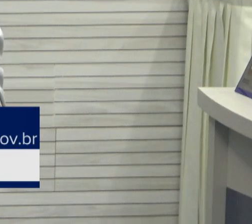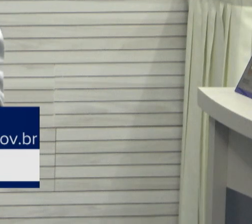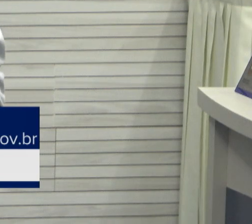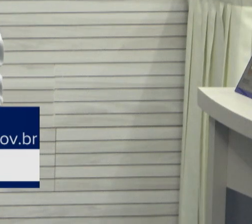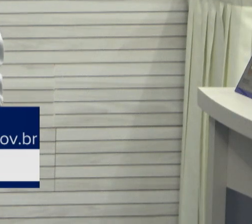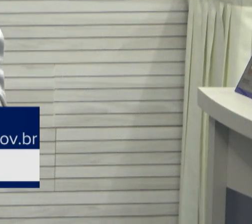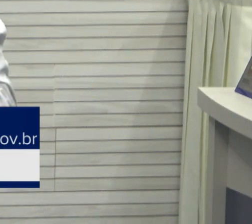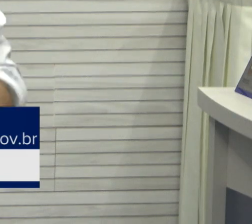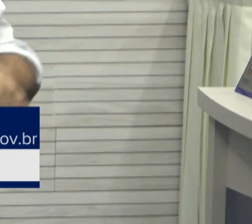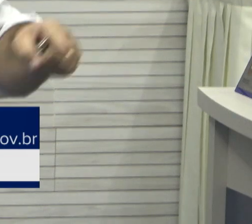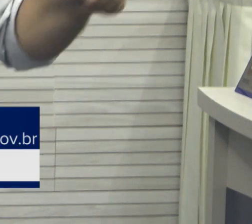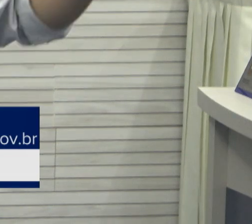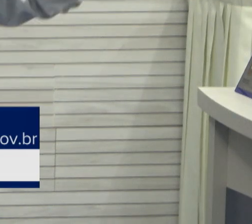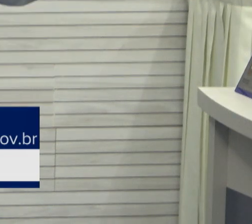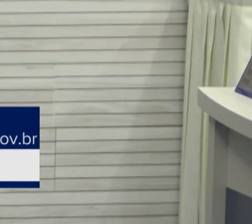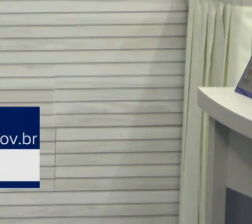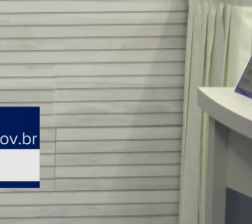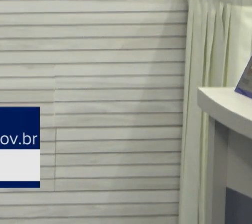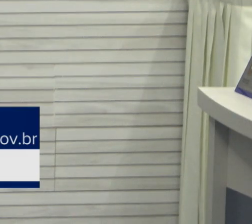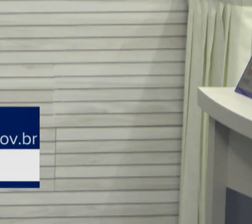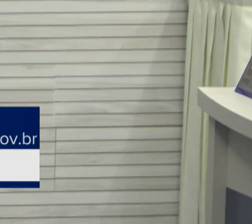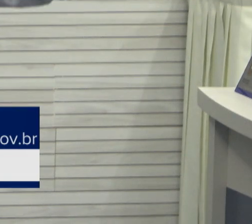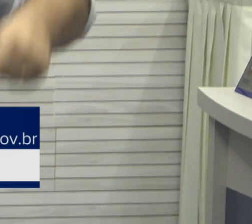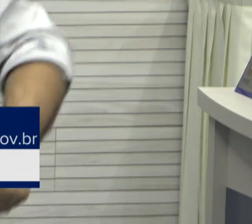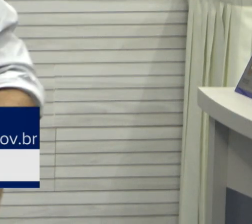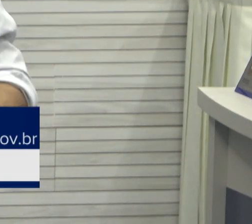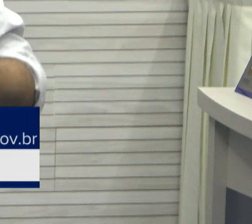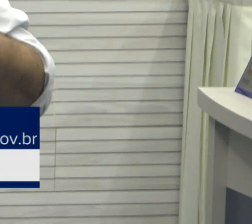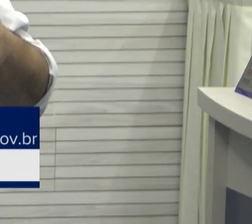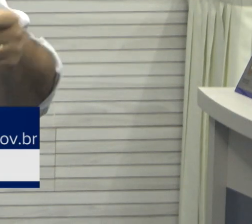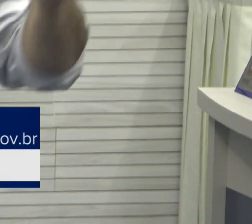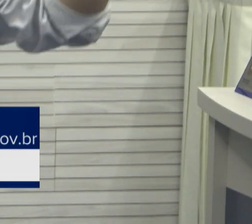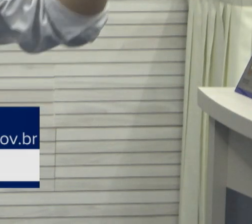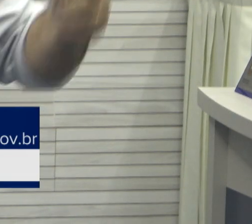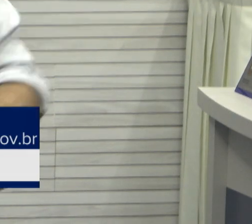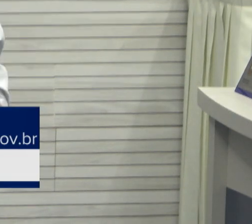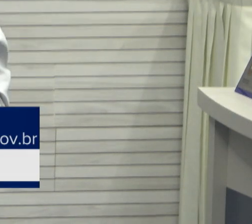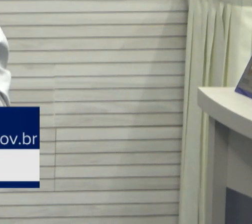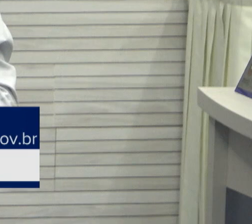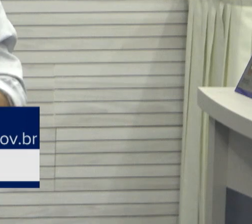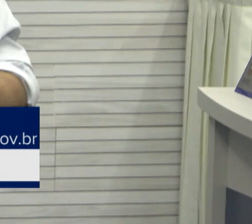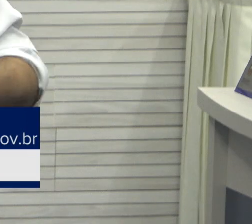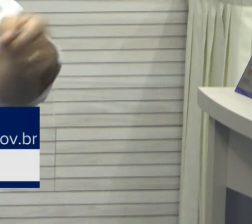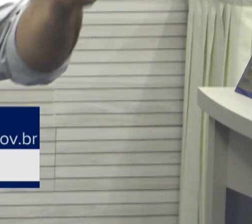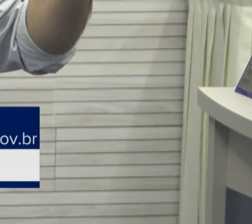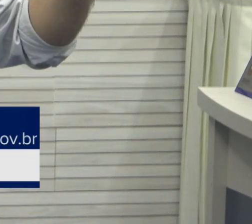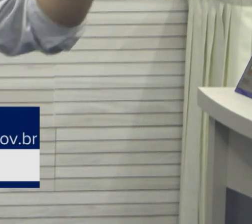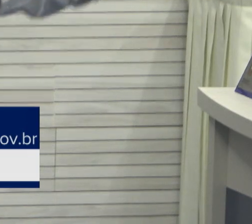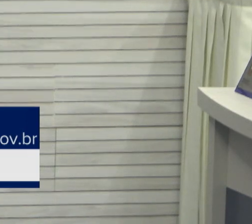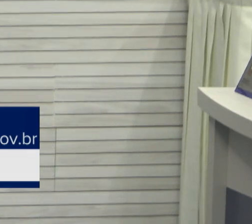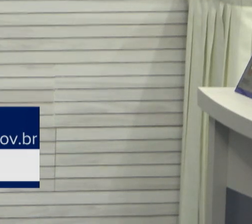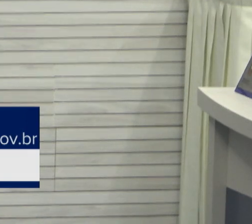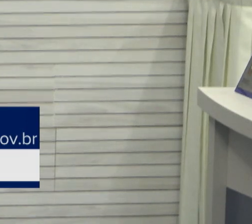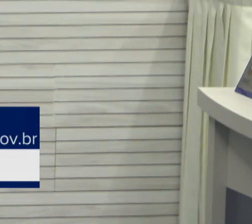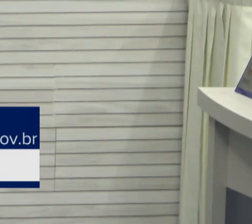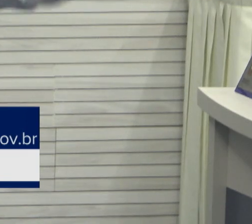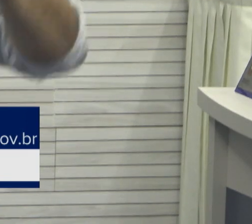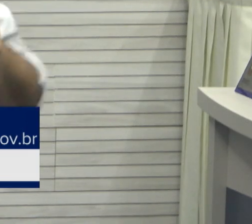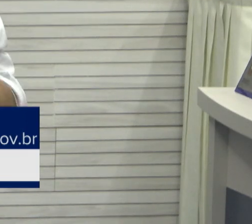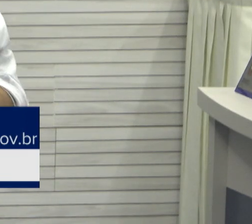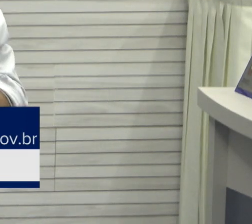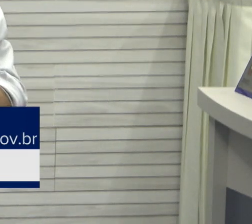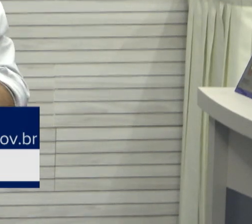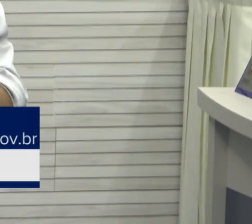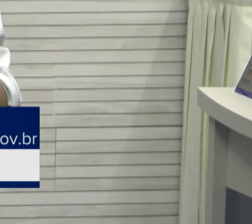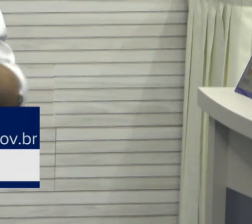sabe qual é o pior, senhor presidente? Tem muita gente do sindicato aqui, que hoje protesta, está batendo no vidro, e estava lá em cargo comissionado, ficou quietinho